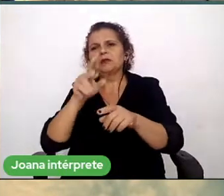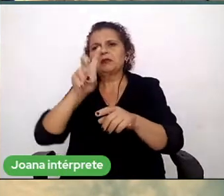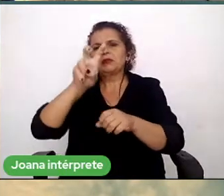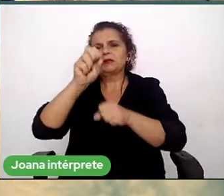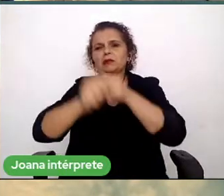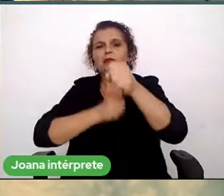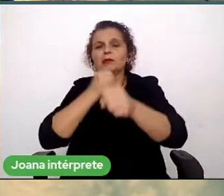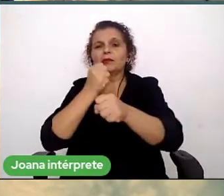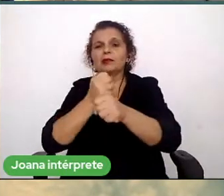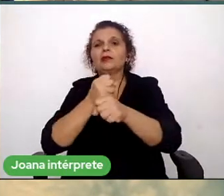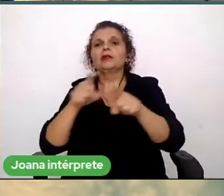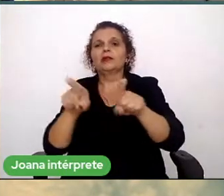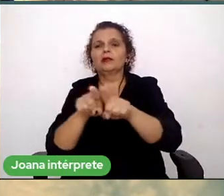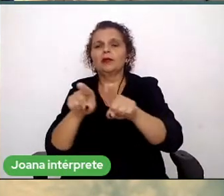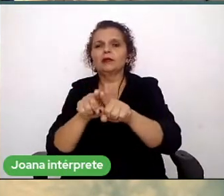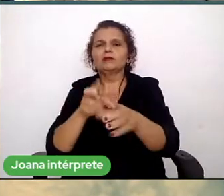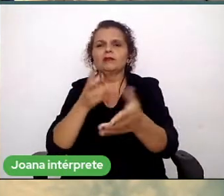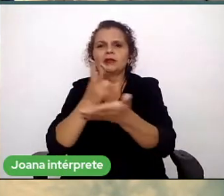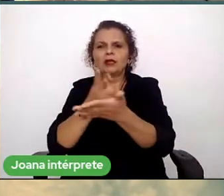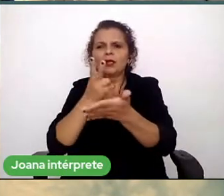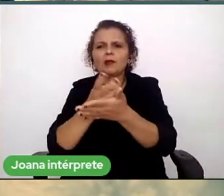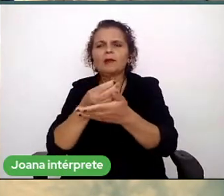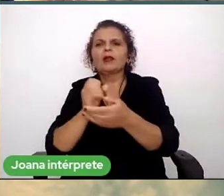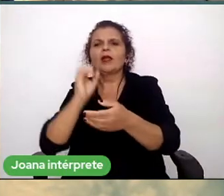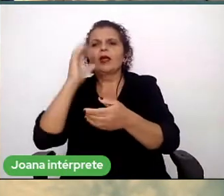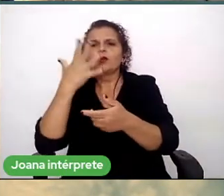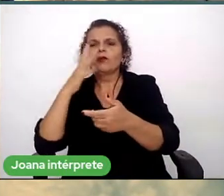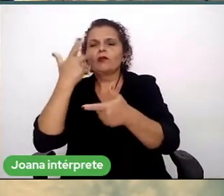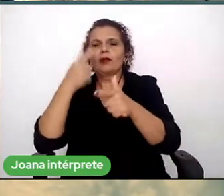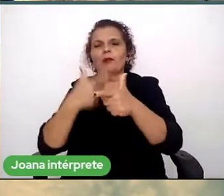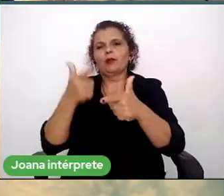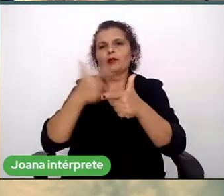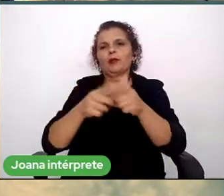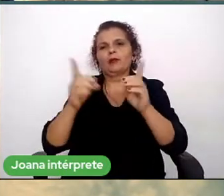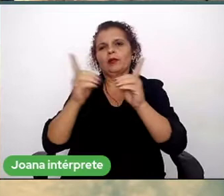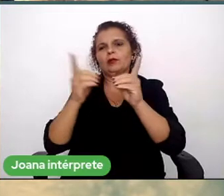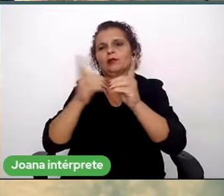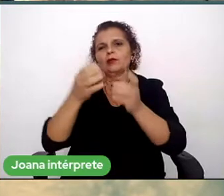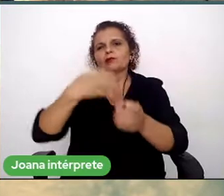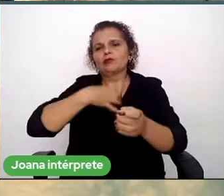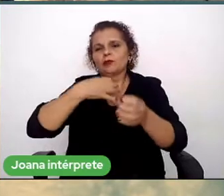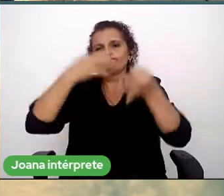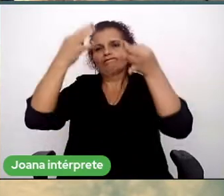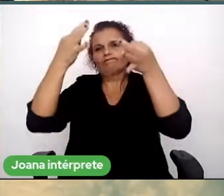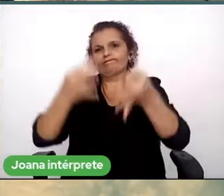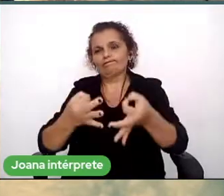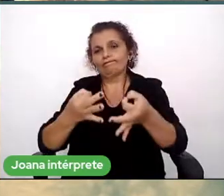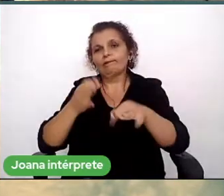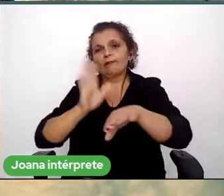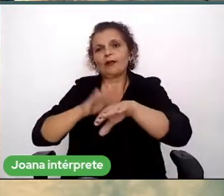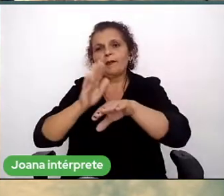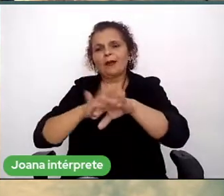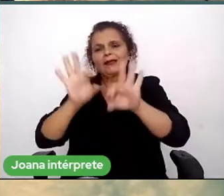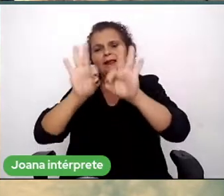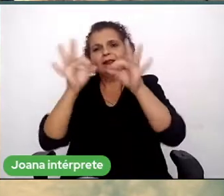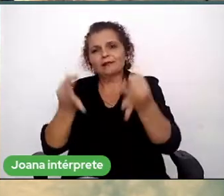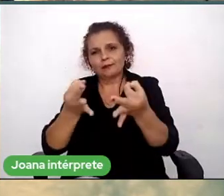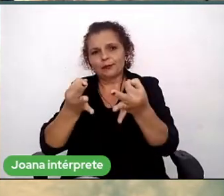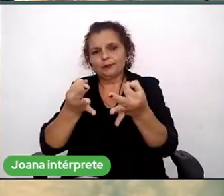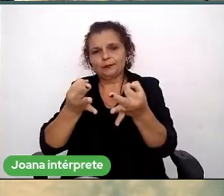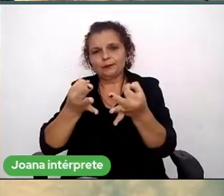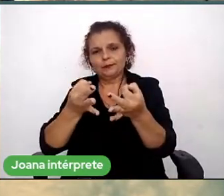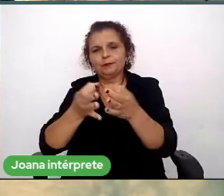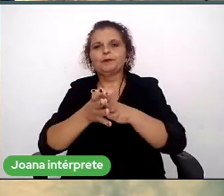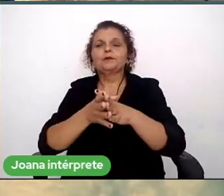anos e a gente está sempre aqui tentando resolver os problemas da nossa cliente da forma mais simples possível